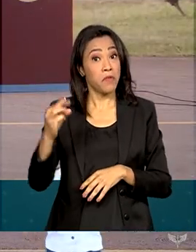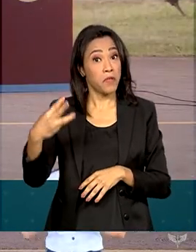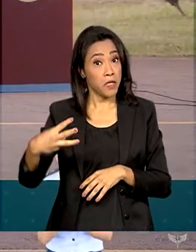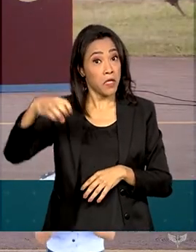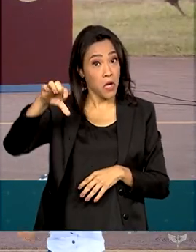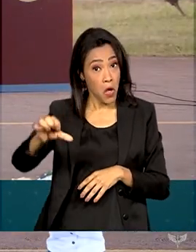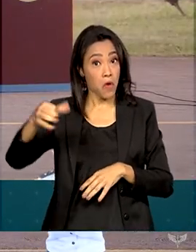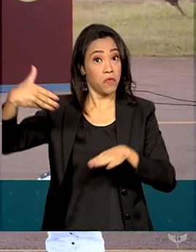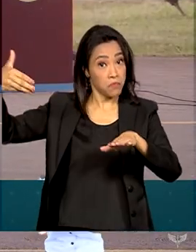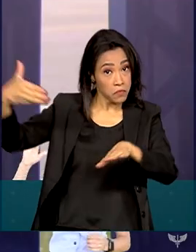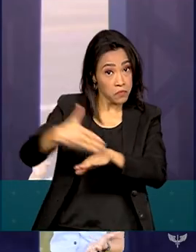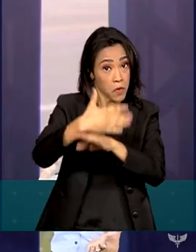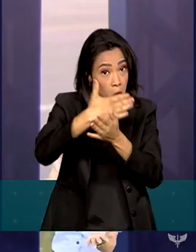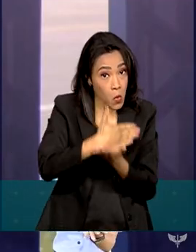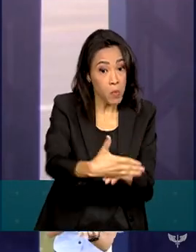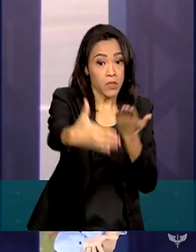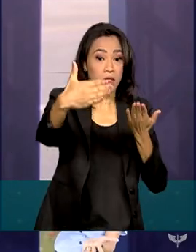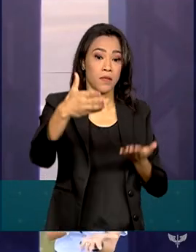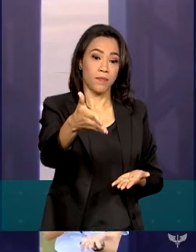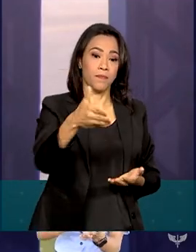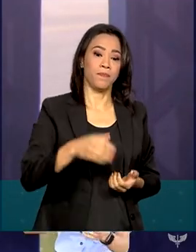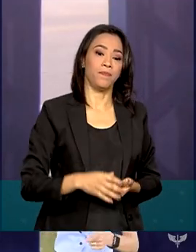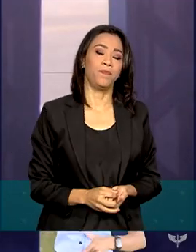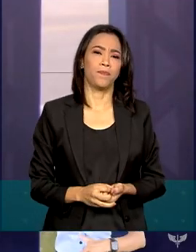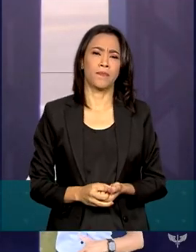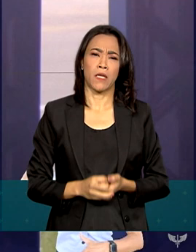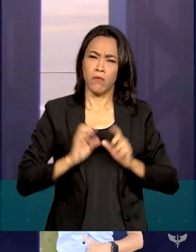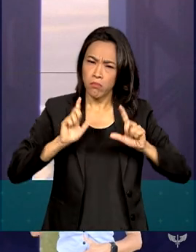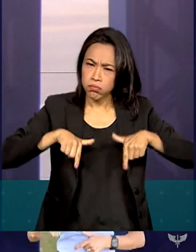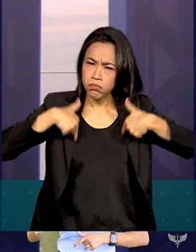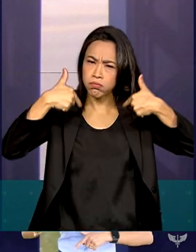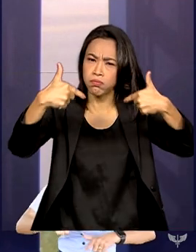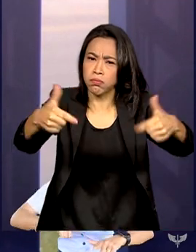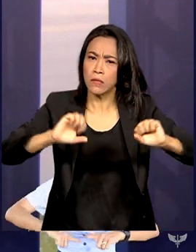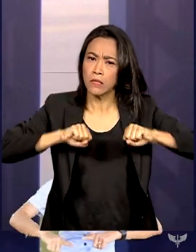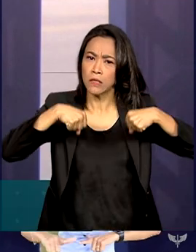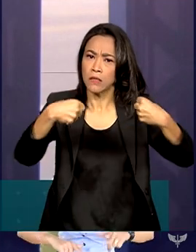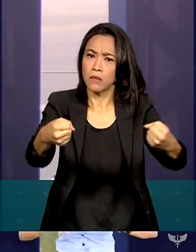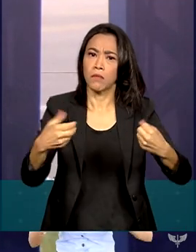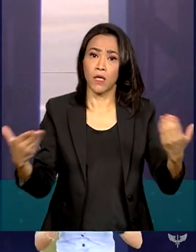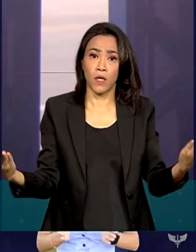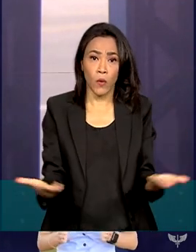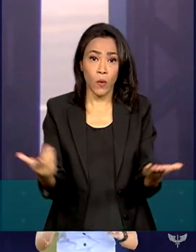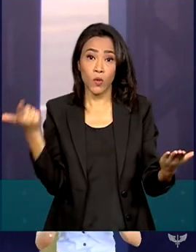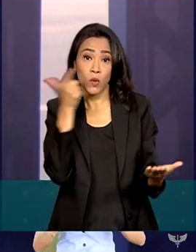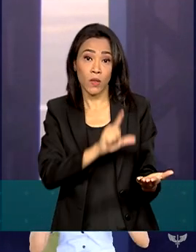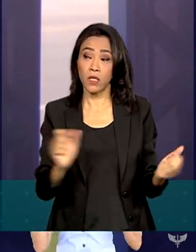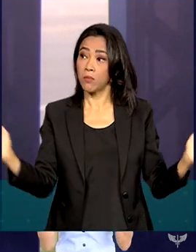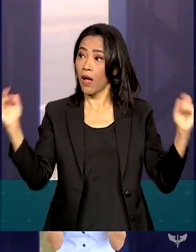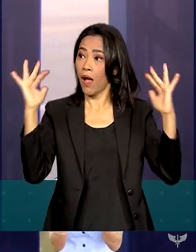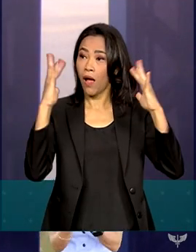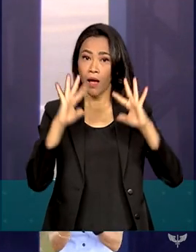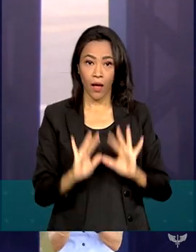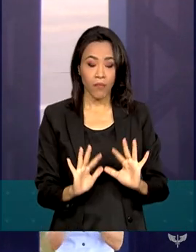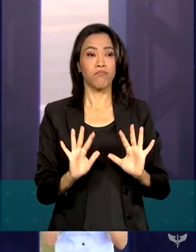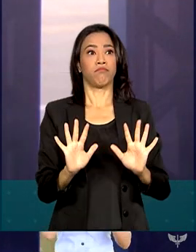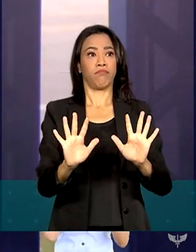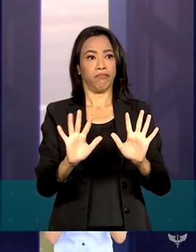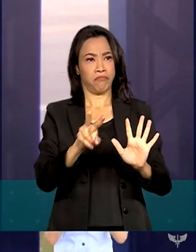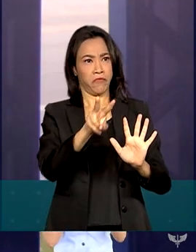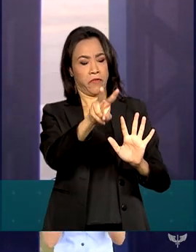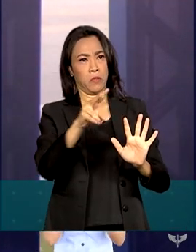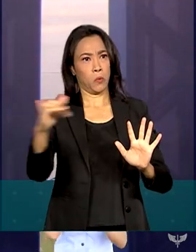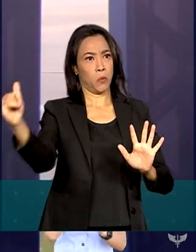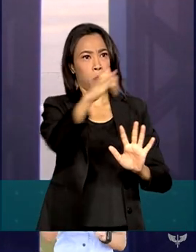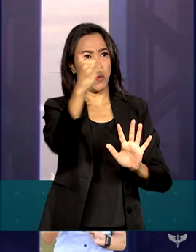gripen em operação muito trabalho empenho foram necessários para que hoje estivéssemos aqui reunidos testemunhando e